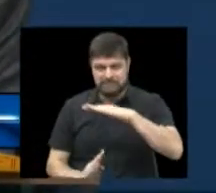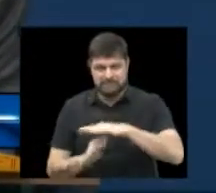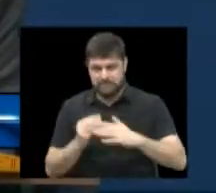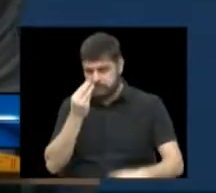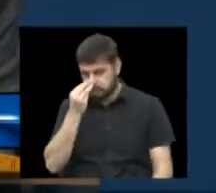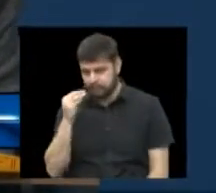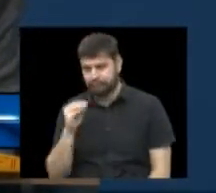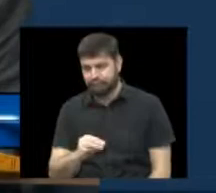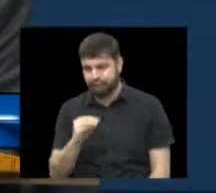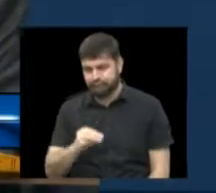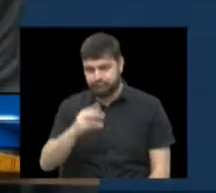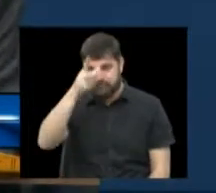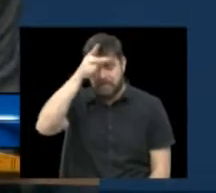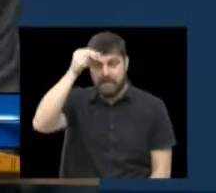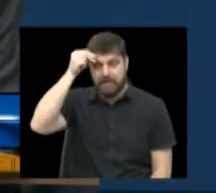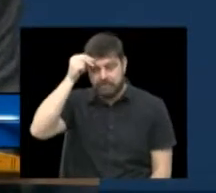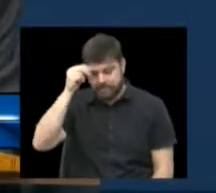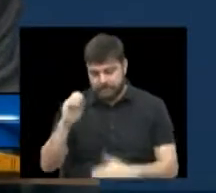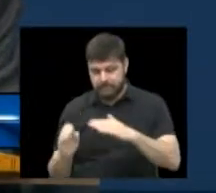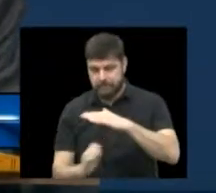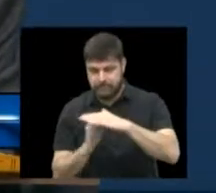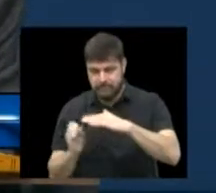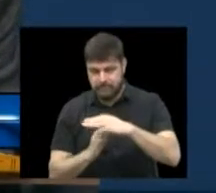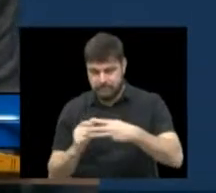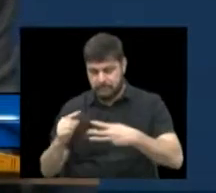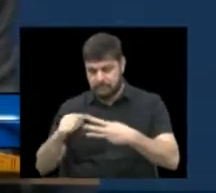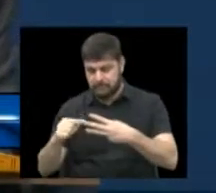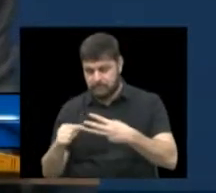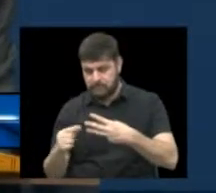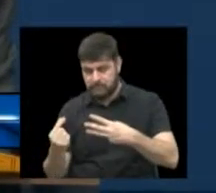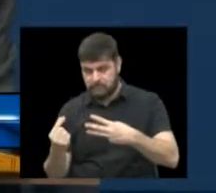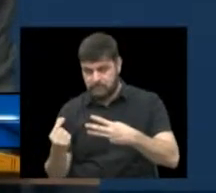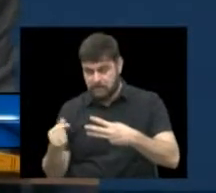A Prefeitura abriu uma nova licitação em 2016, porém,